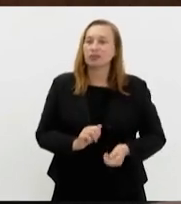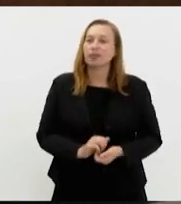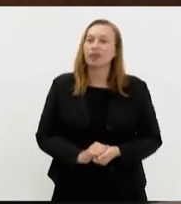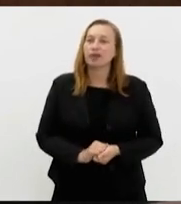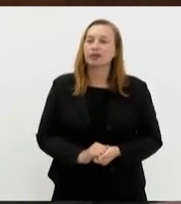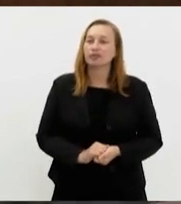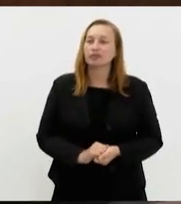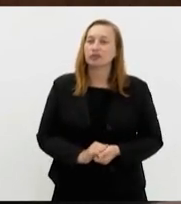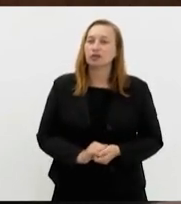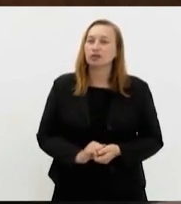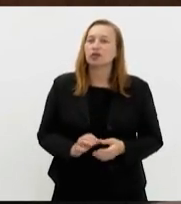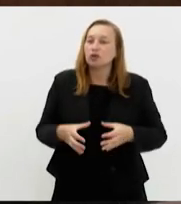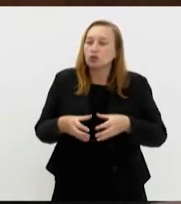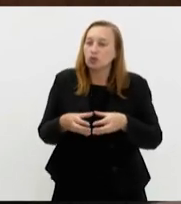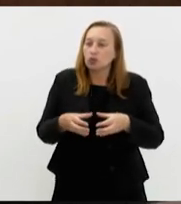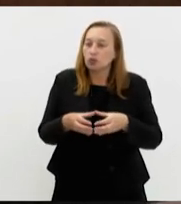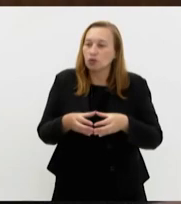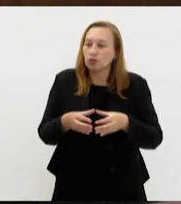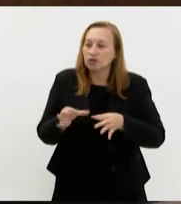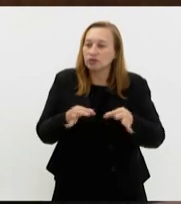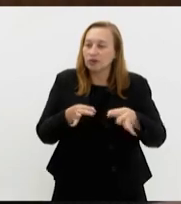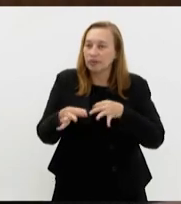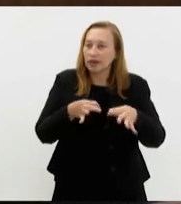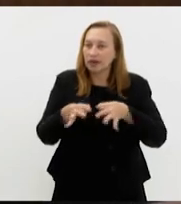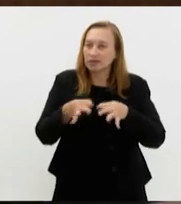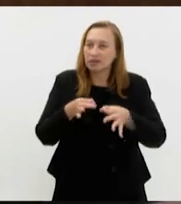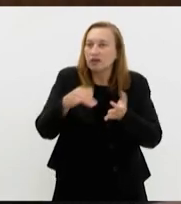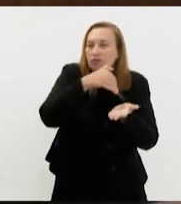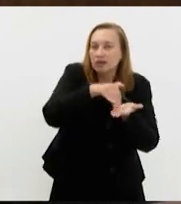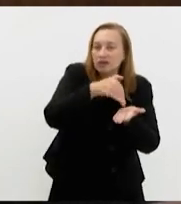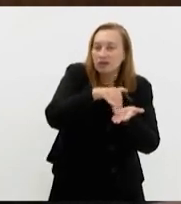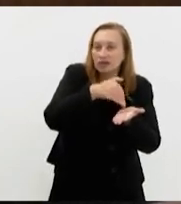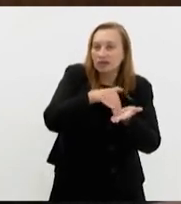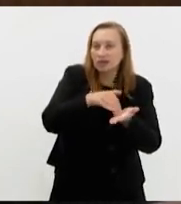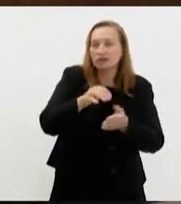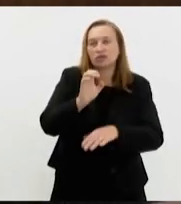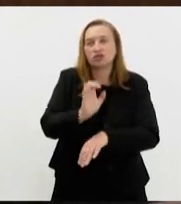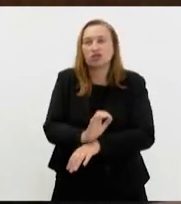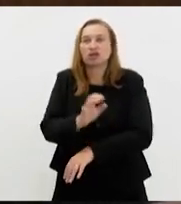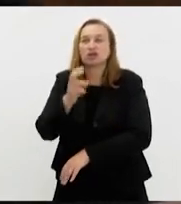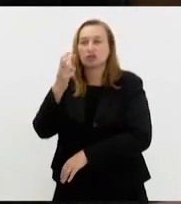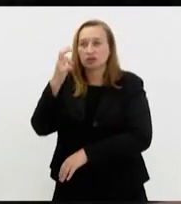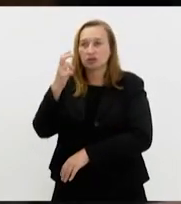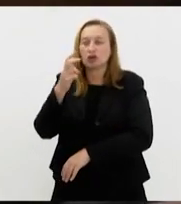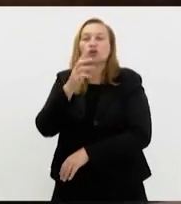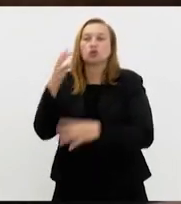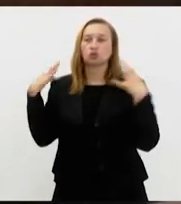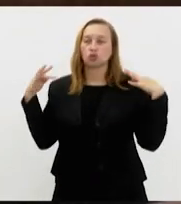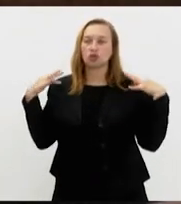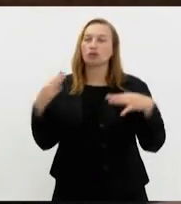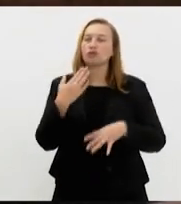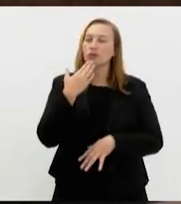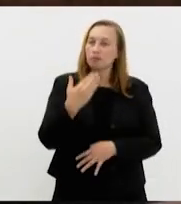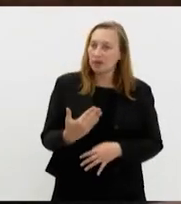feitos pela Secretaria de Estado de Turismo. Eu já fiz diversas solicitações para